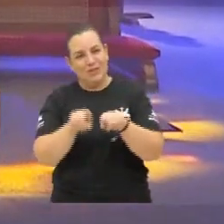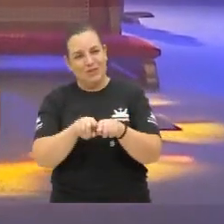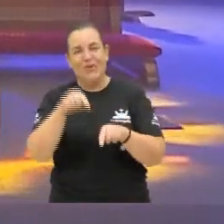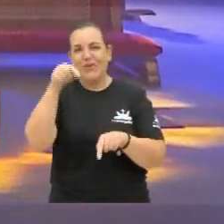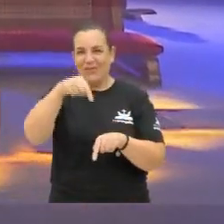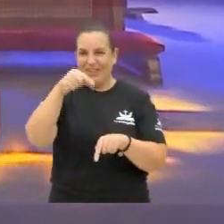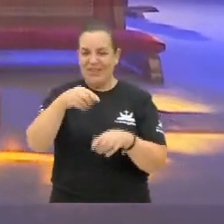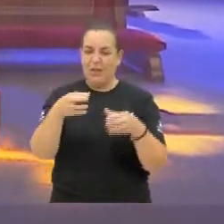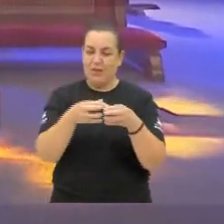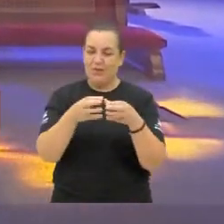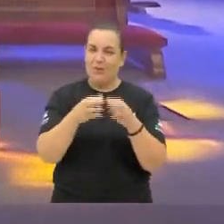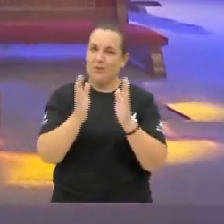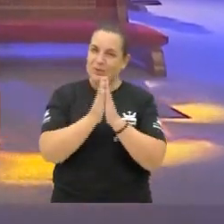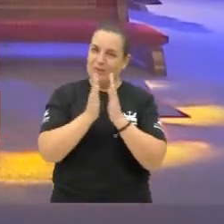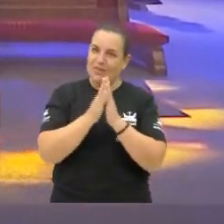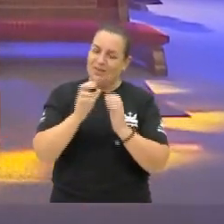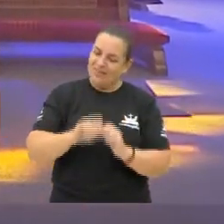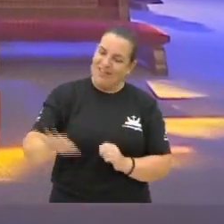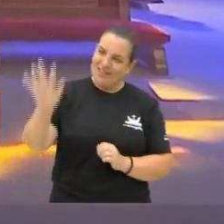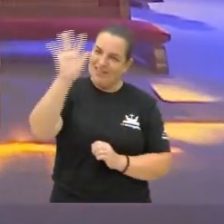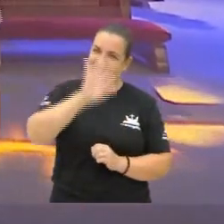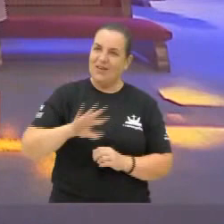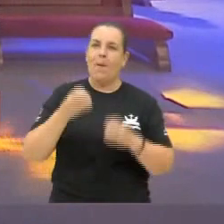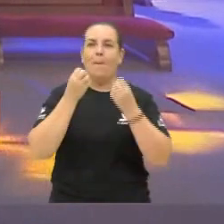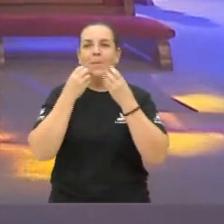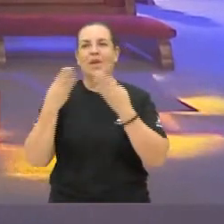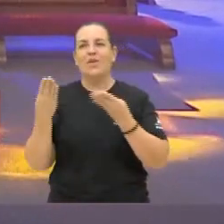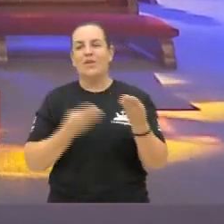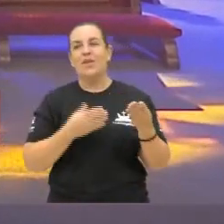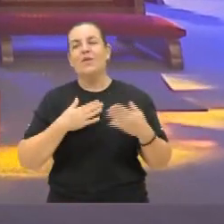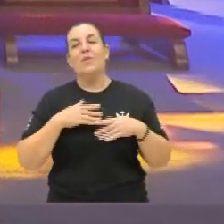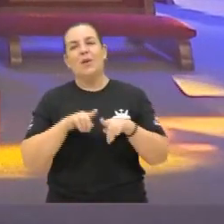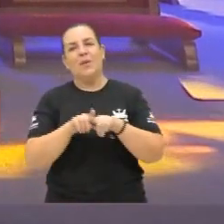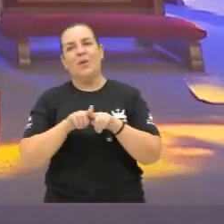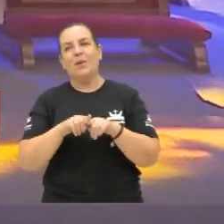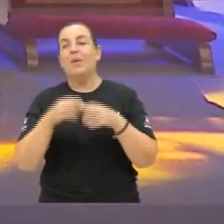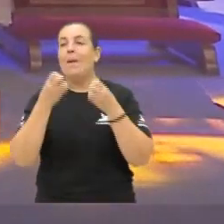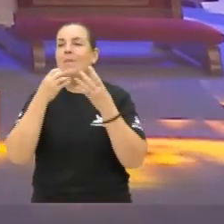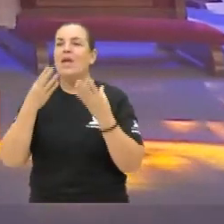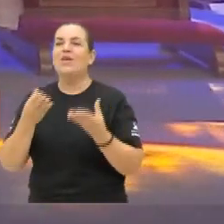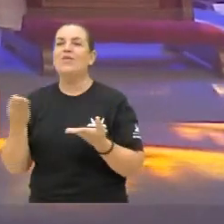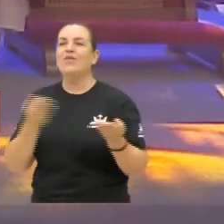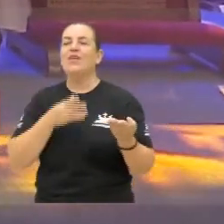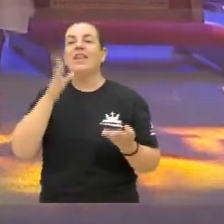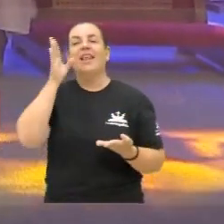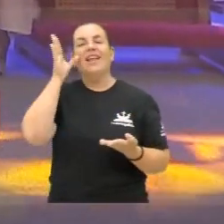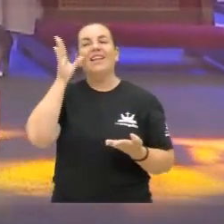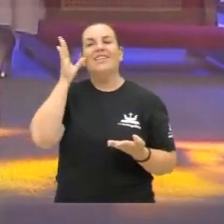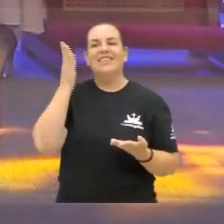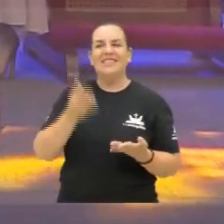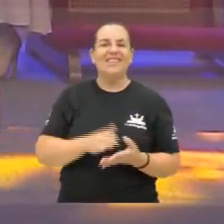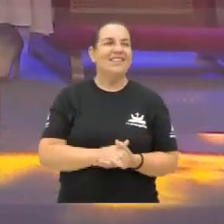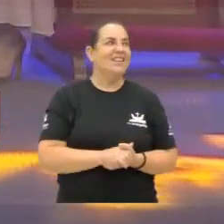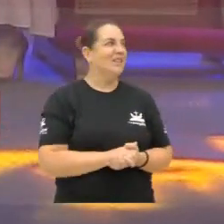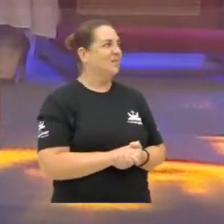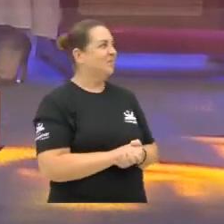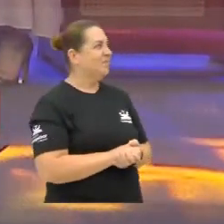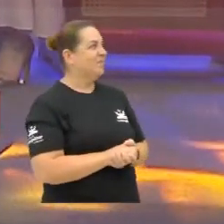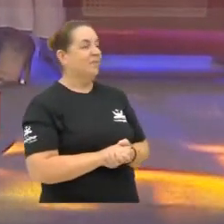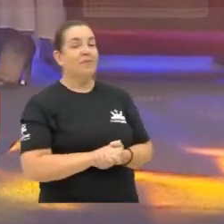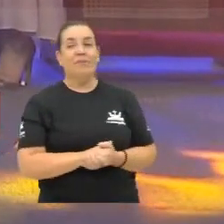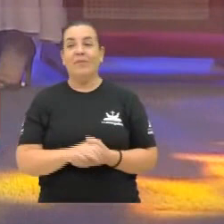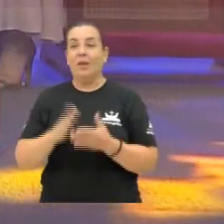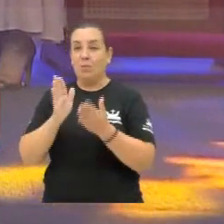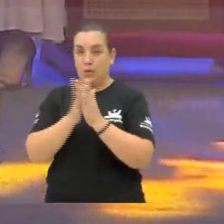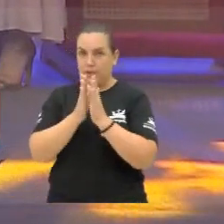nosso grupo de oração nacional. Seja bem-vindo, meu irmão. Seja bem-vinda, Claudinha. Boa noite, boa noite. Vamos rezar por